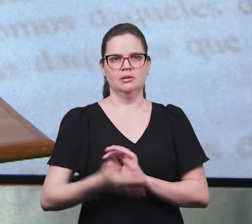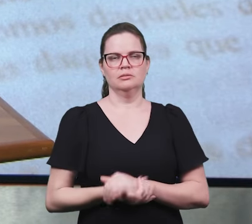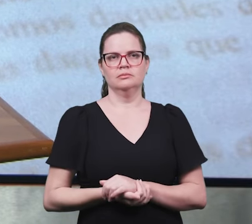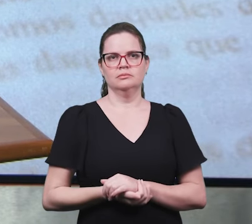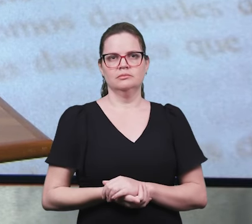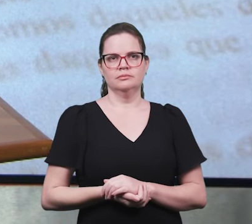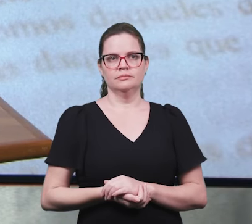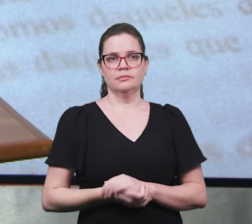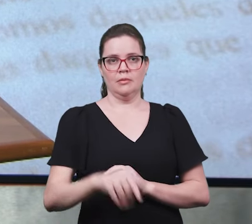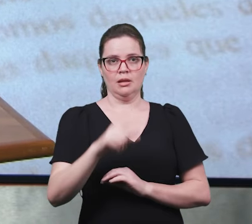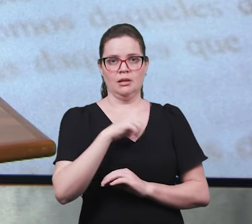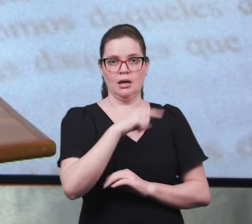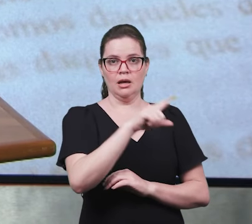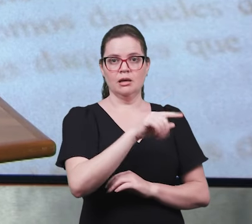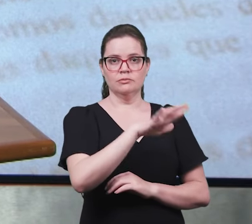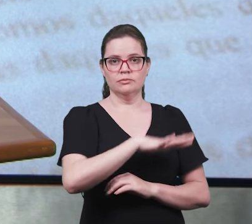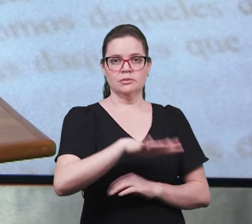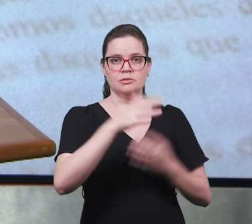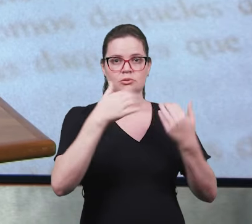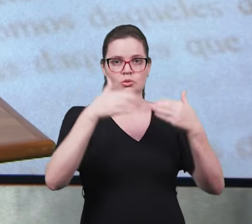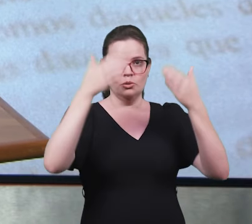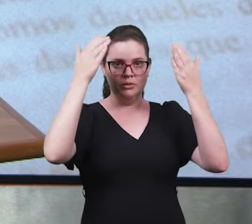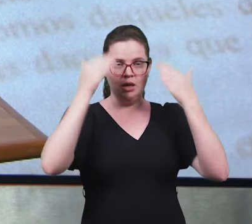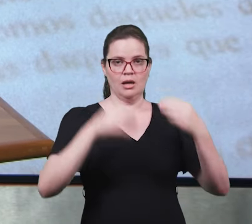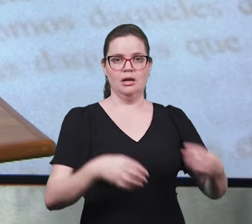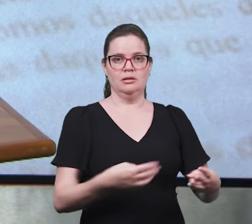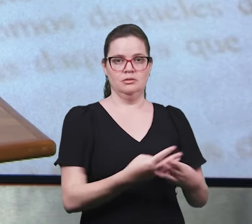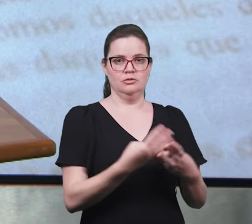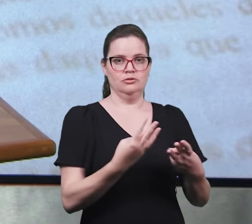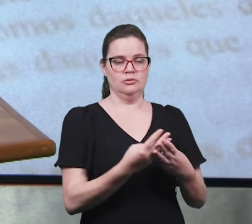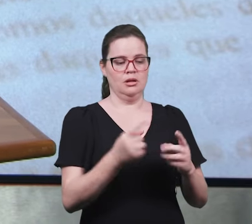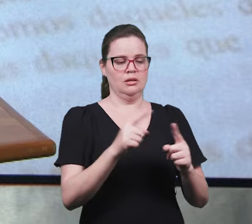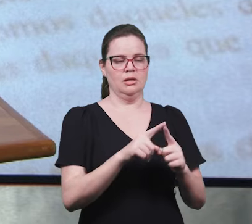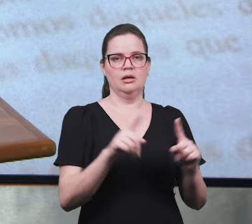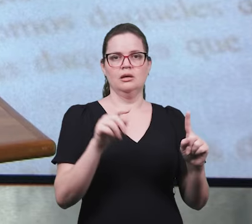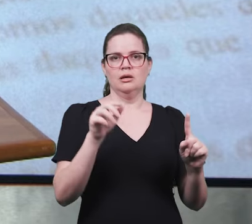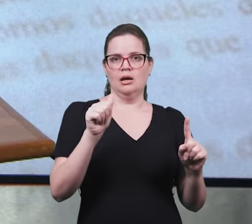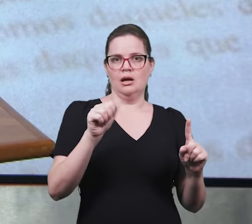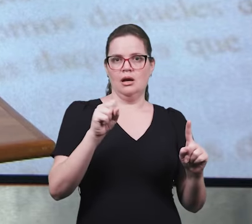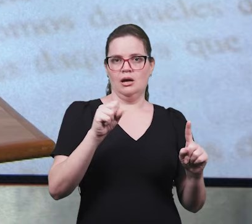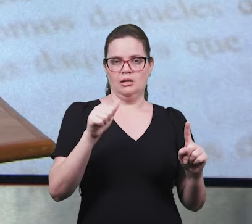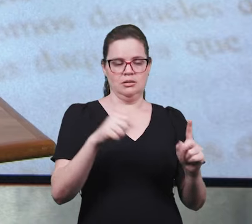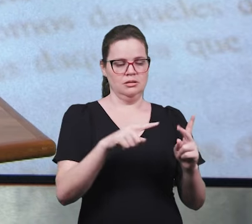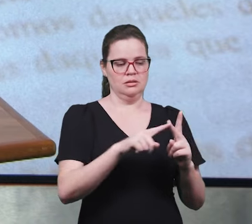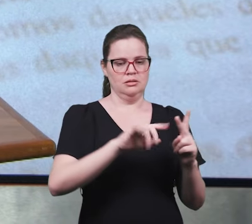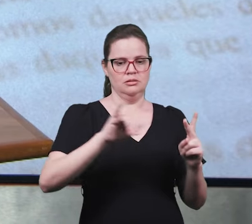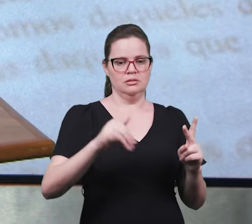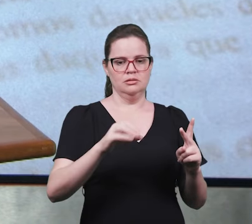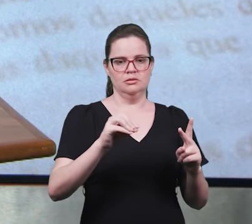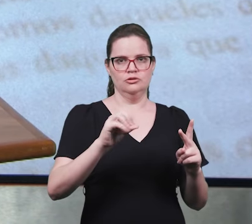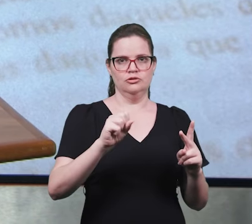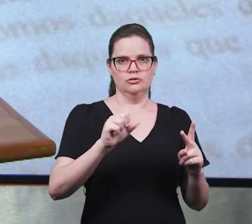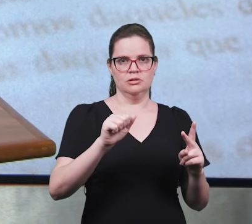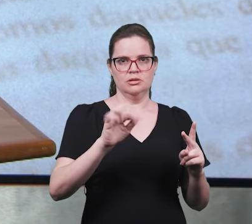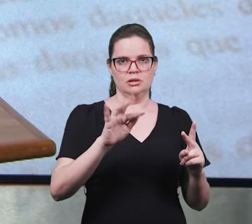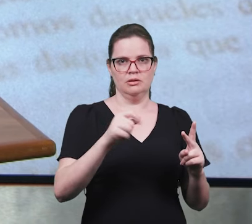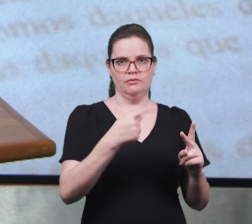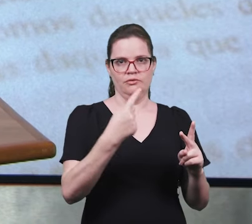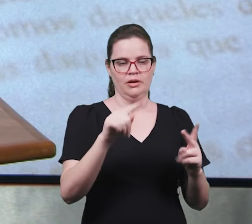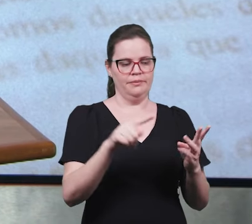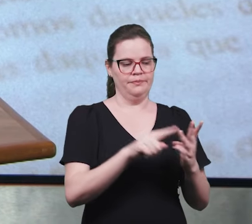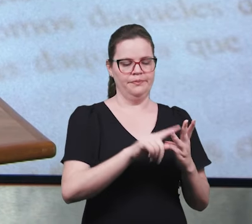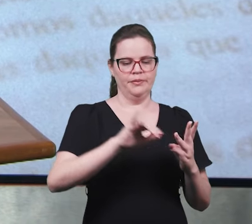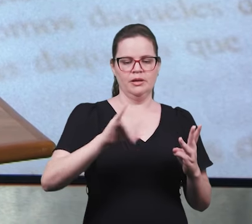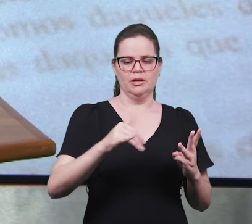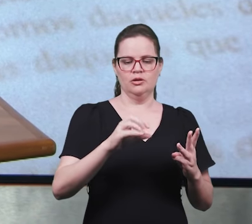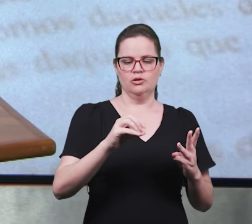Dentre estes reis se destacam o rei Asa, o rei Josafá e o rei Joás.